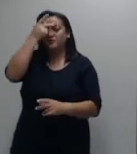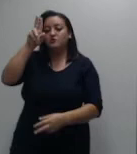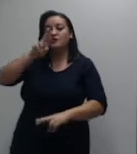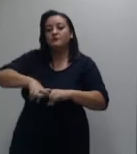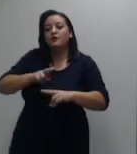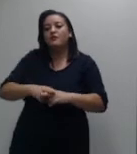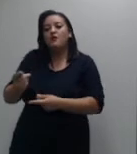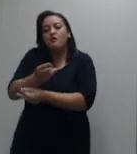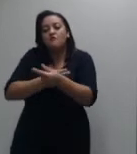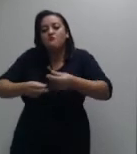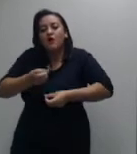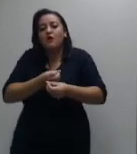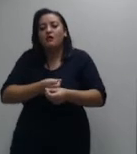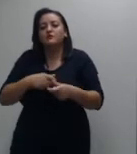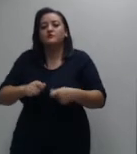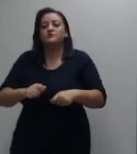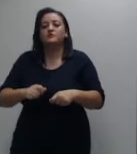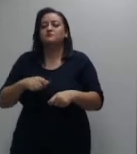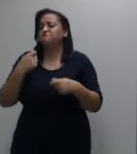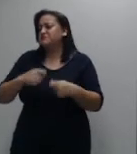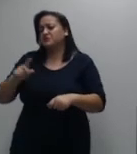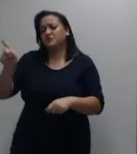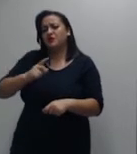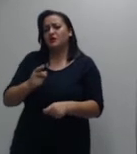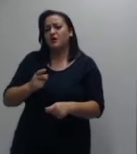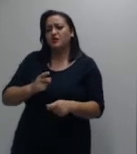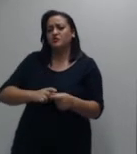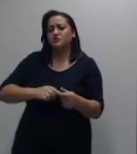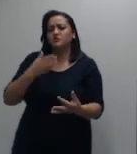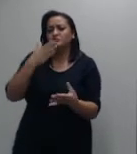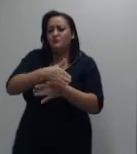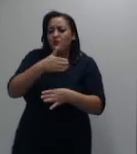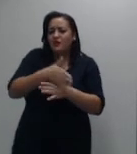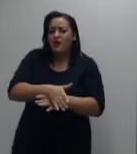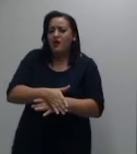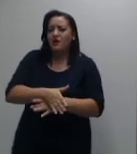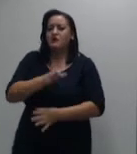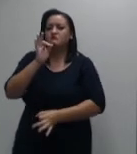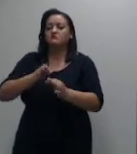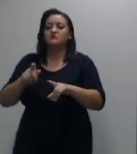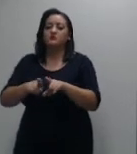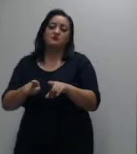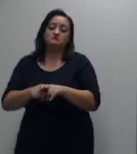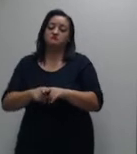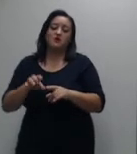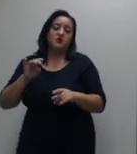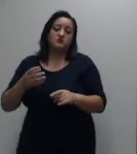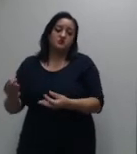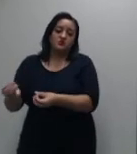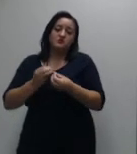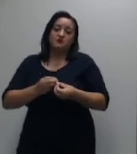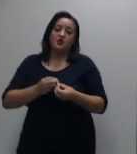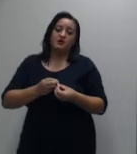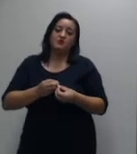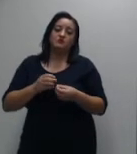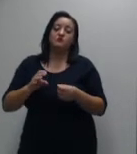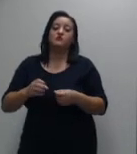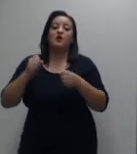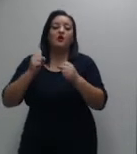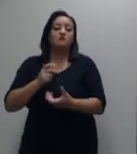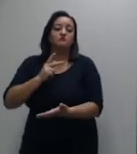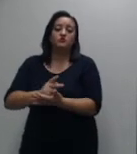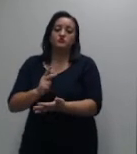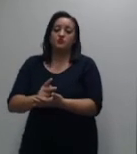a intervenção judicial parcial a retenção de valor já recebimento basta permanecer com